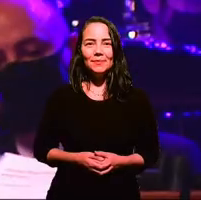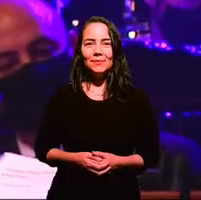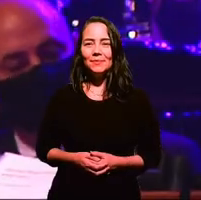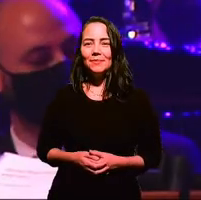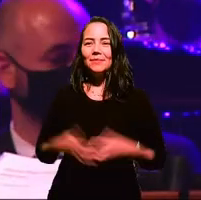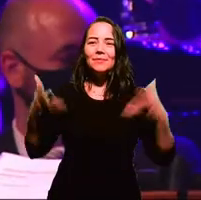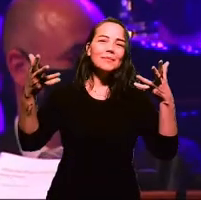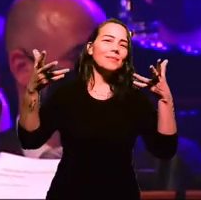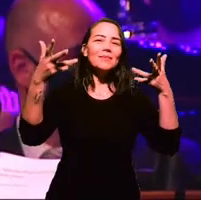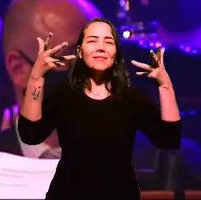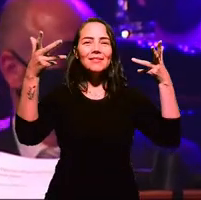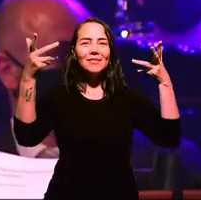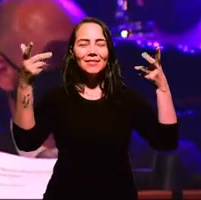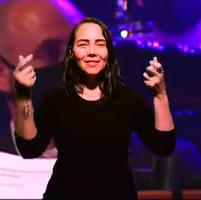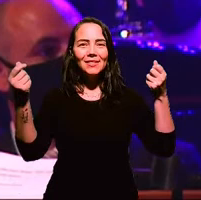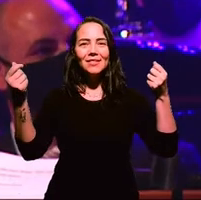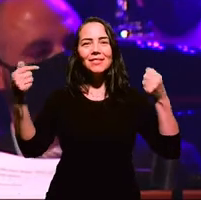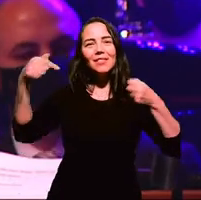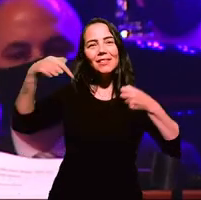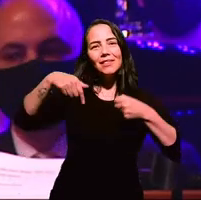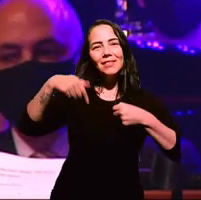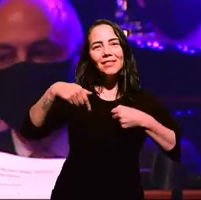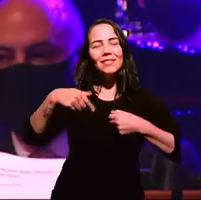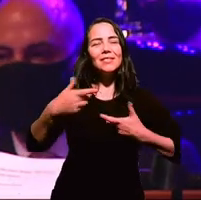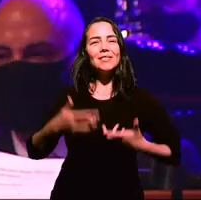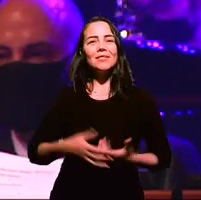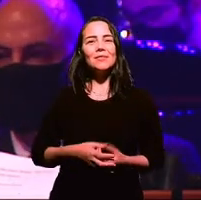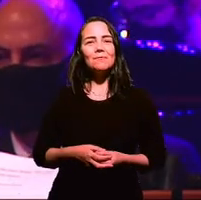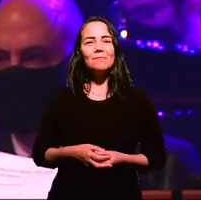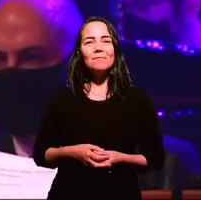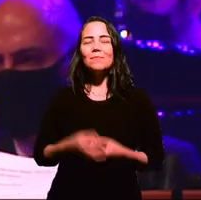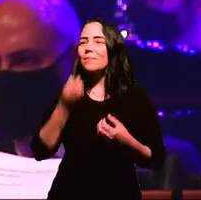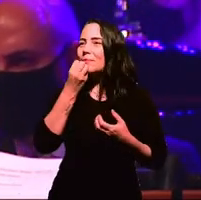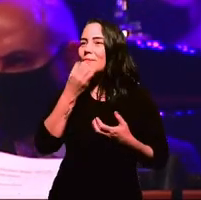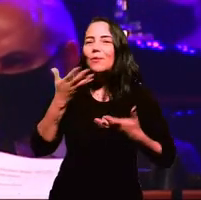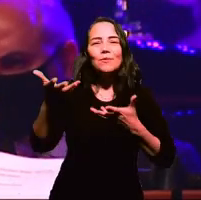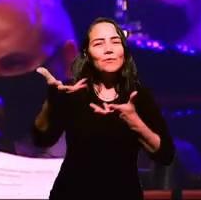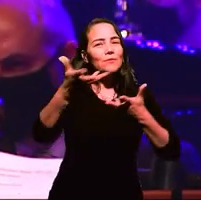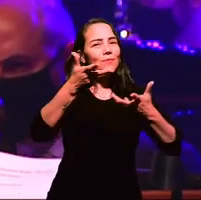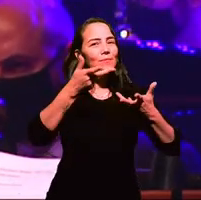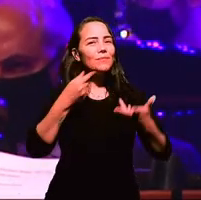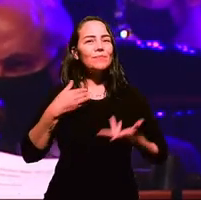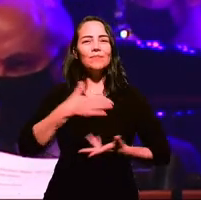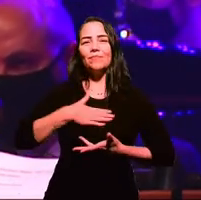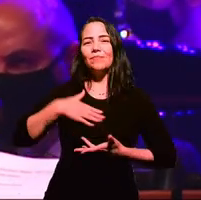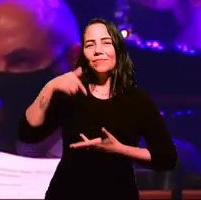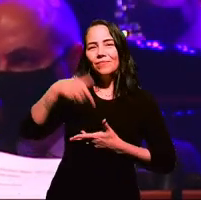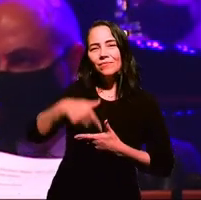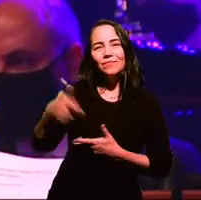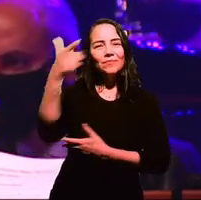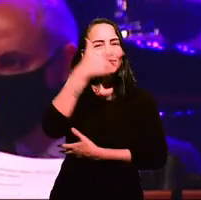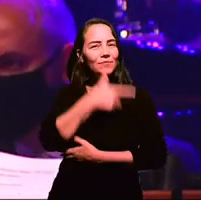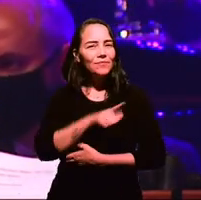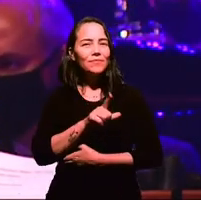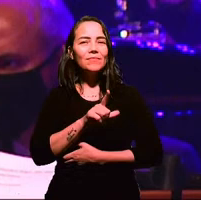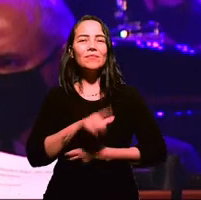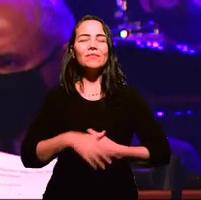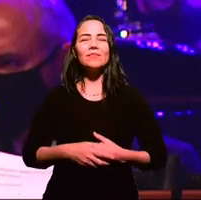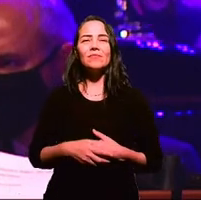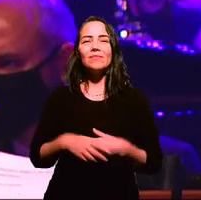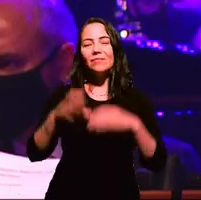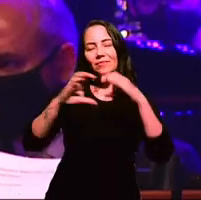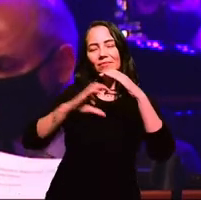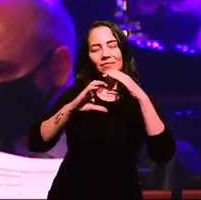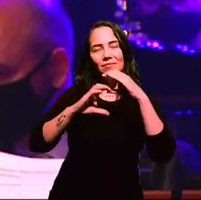Puxa, que maravilha, que calor recebermos vocês novamente aqui